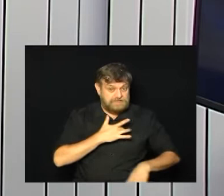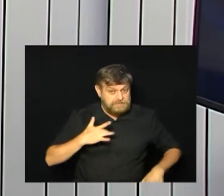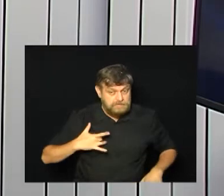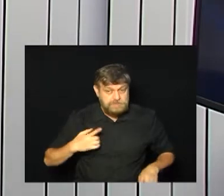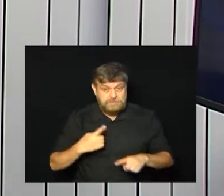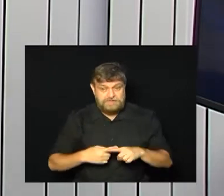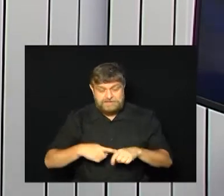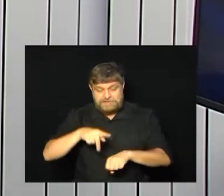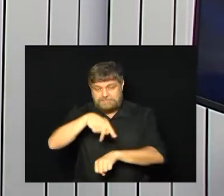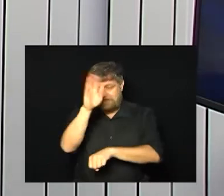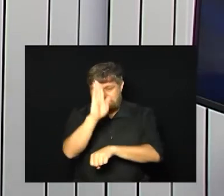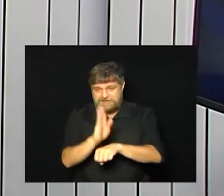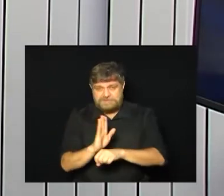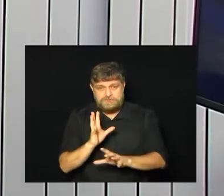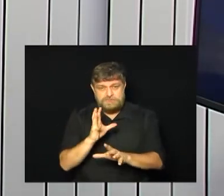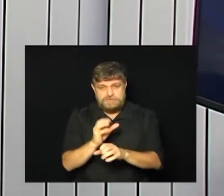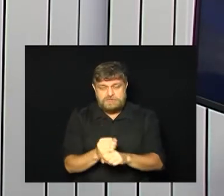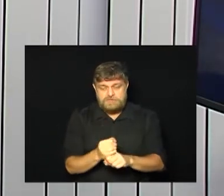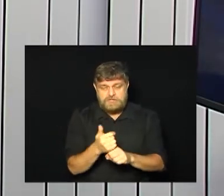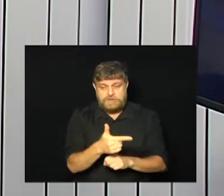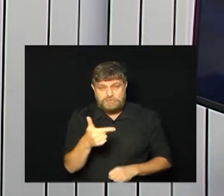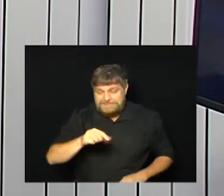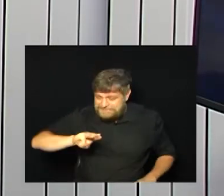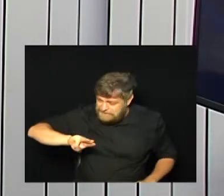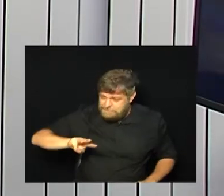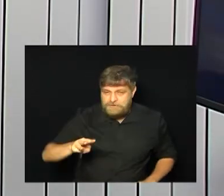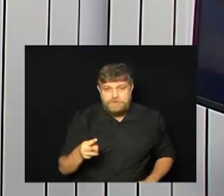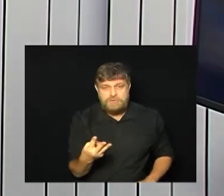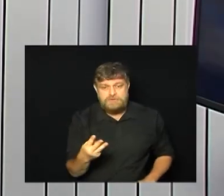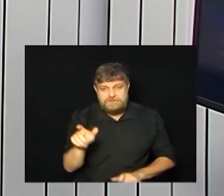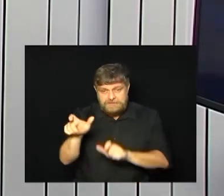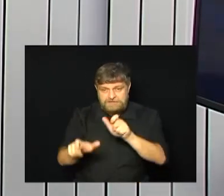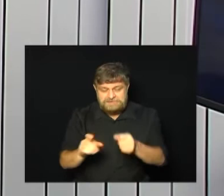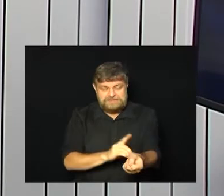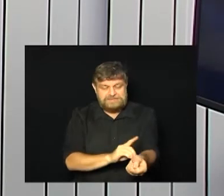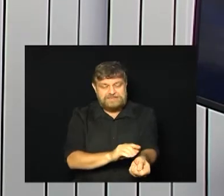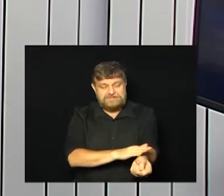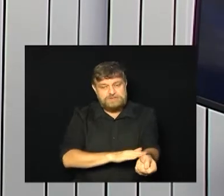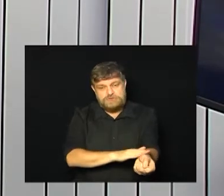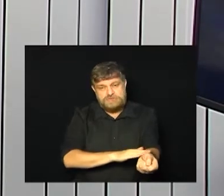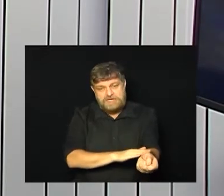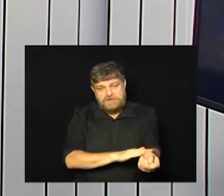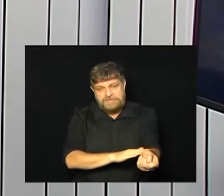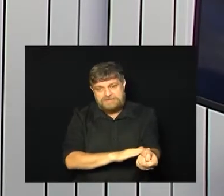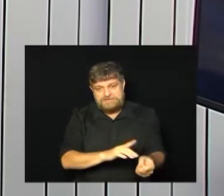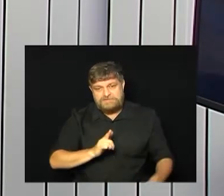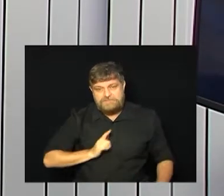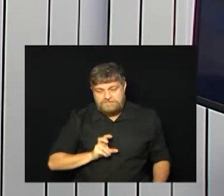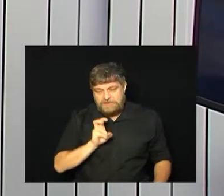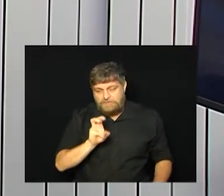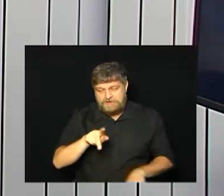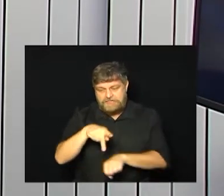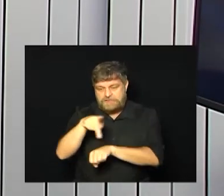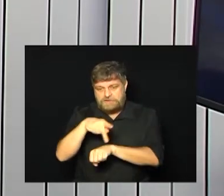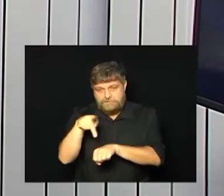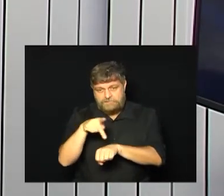no Brasil são mais de 12 milhões de pessoas que são portadores da diabetes. É o 5º país no mundo com o